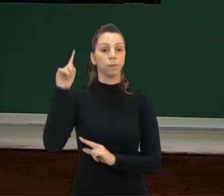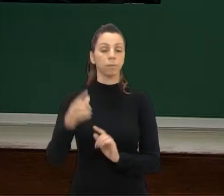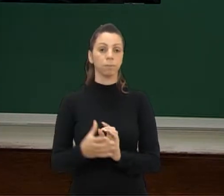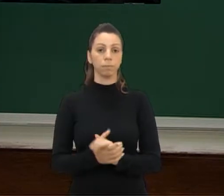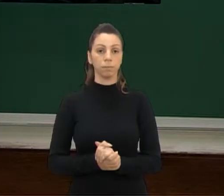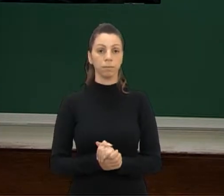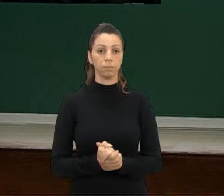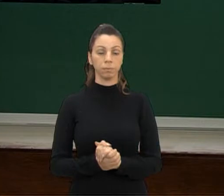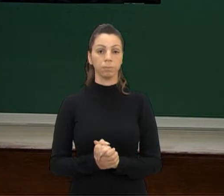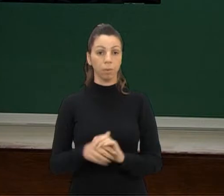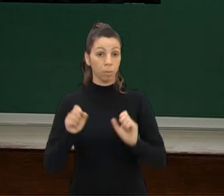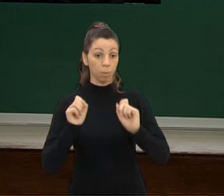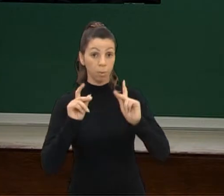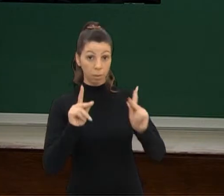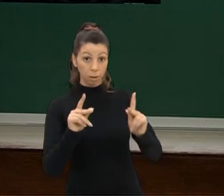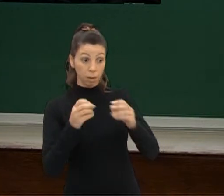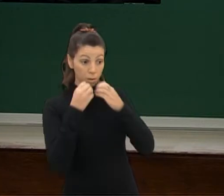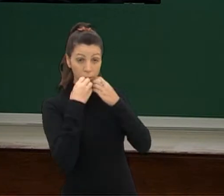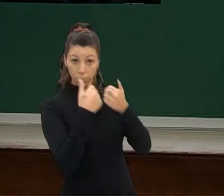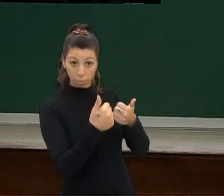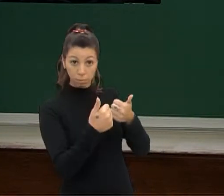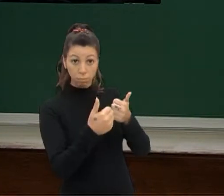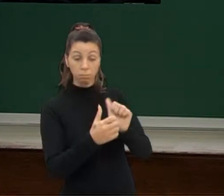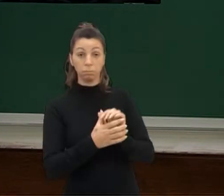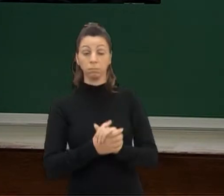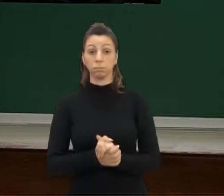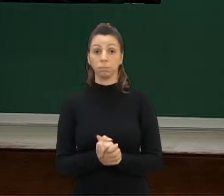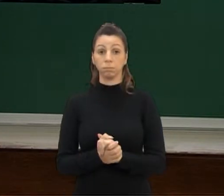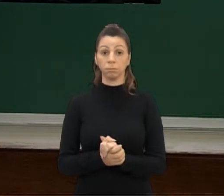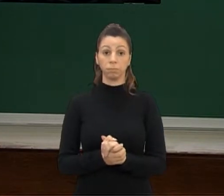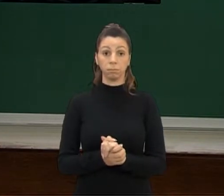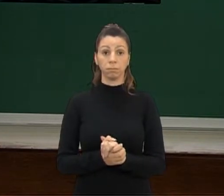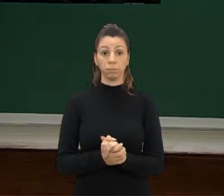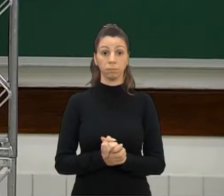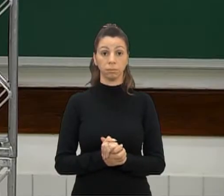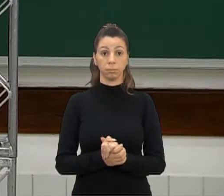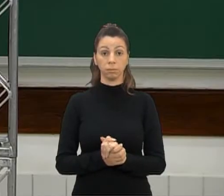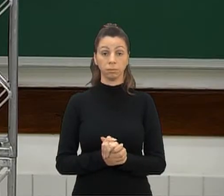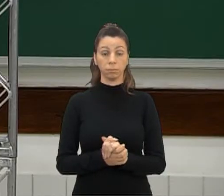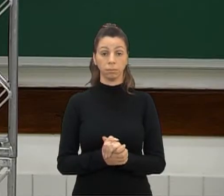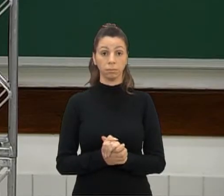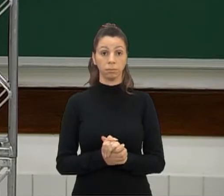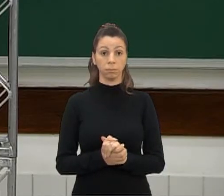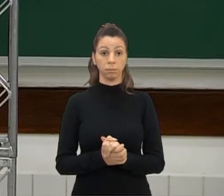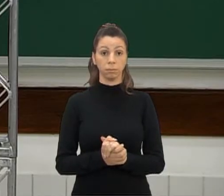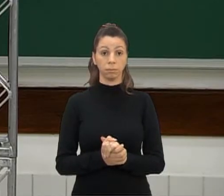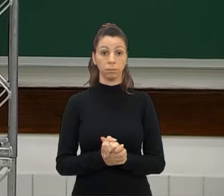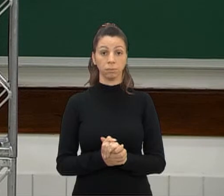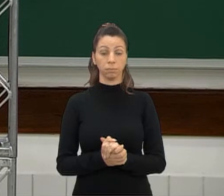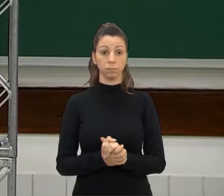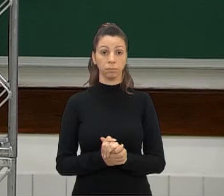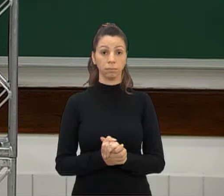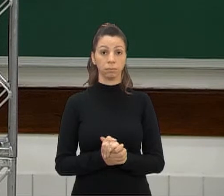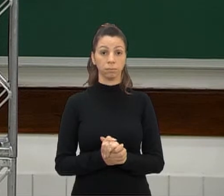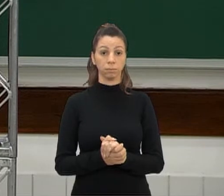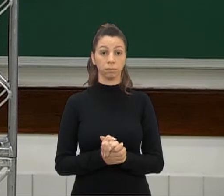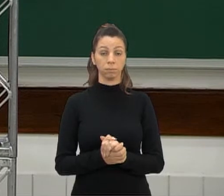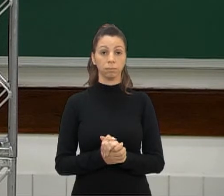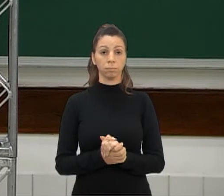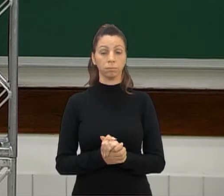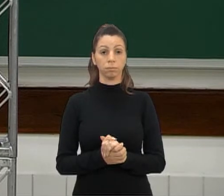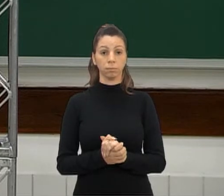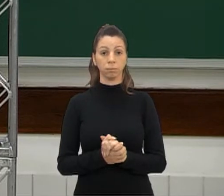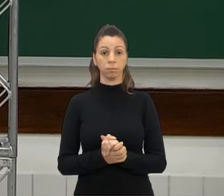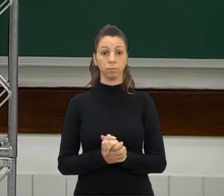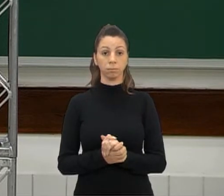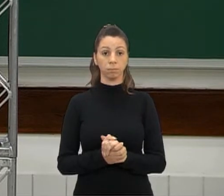Ok. Tudo bem? Tá bom? Tranqui. Creio que essas são as mais diferentes, porque as outras são mais